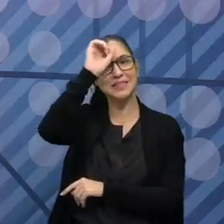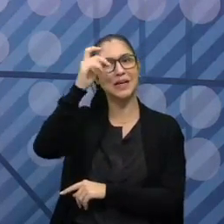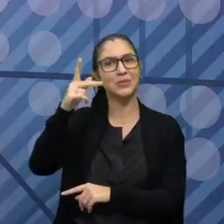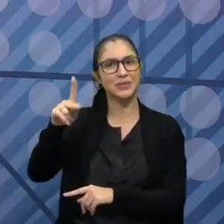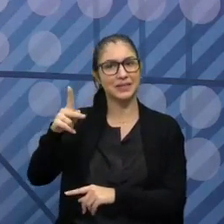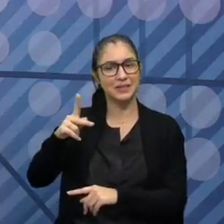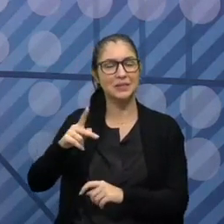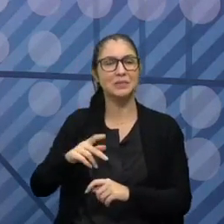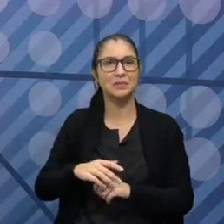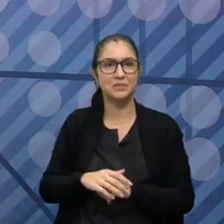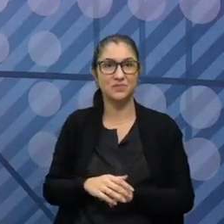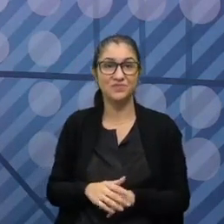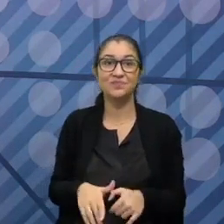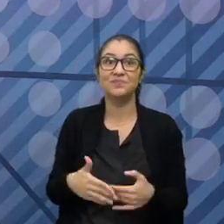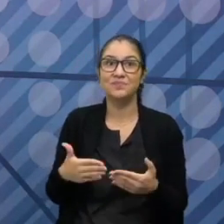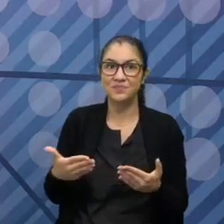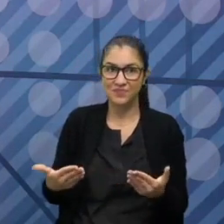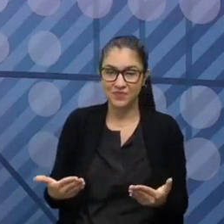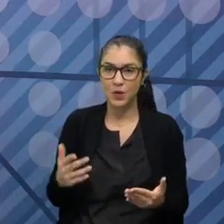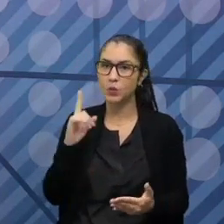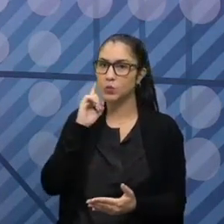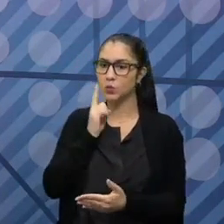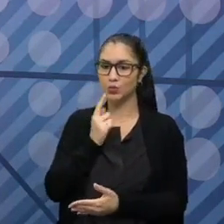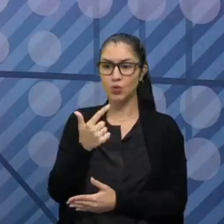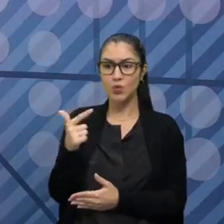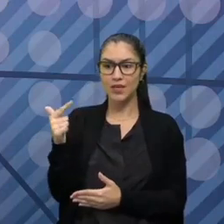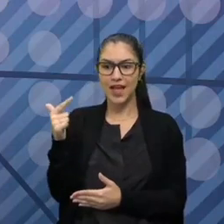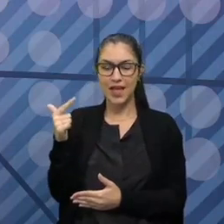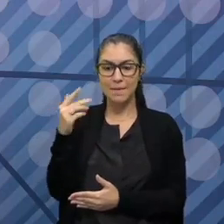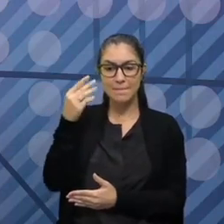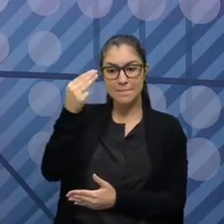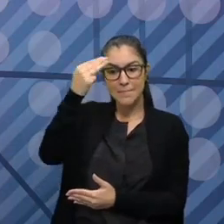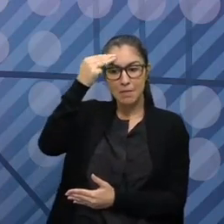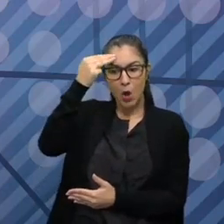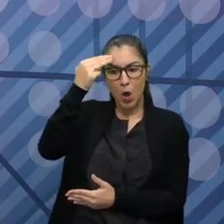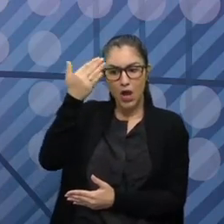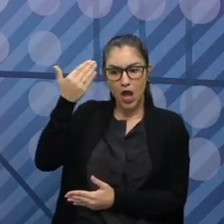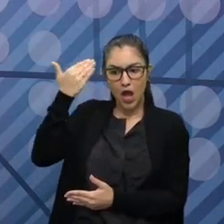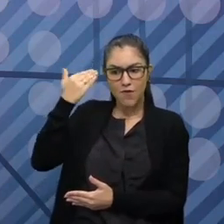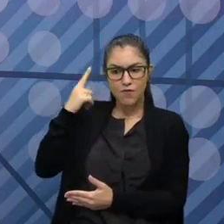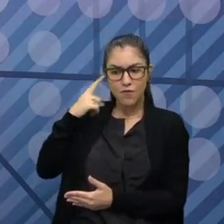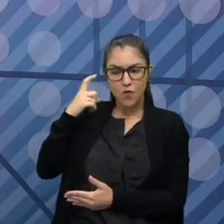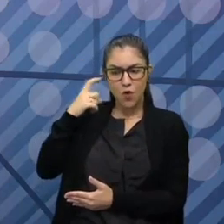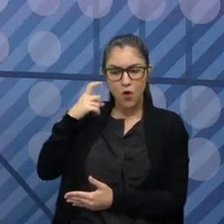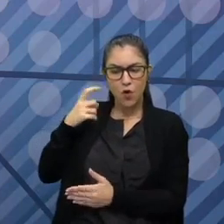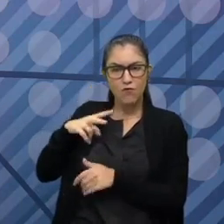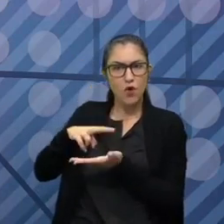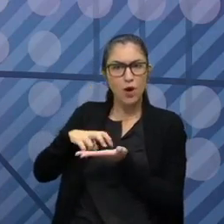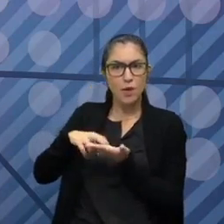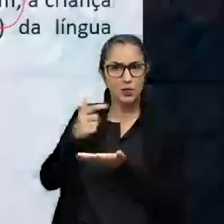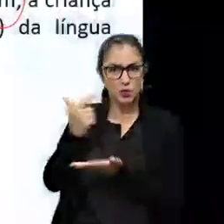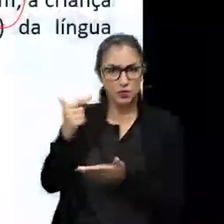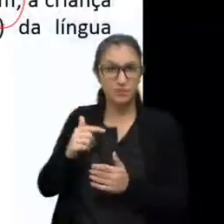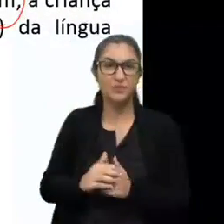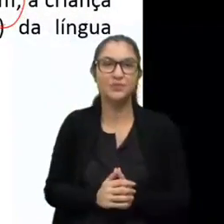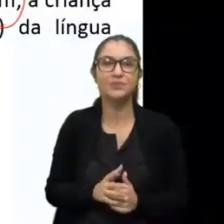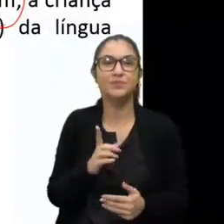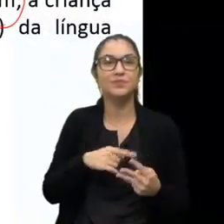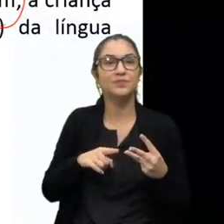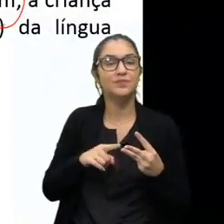surda. Ok? Então, o surdo não tem essa memória de vocabulário. E o terceiro, na mesma